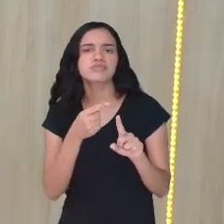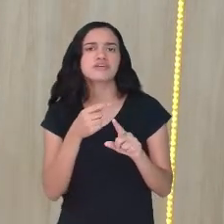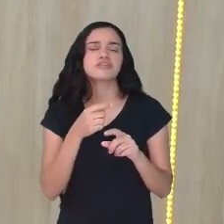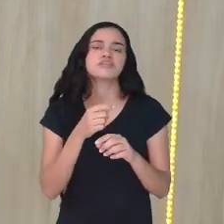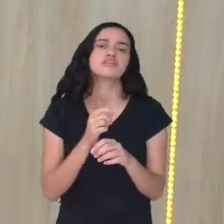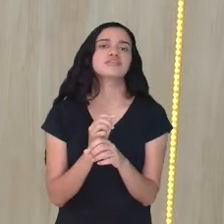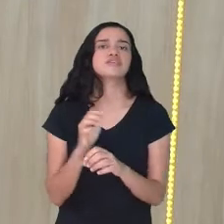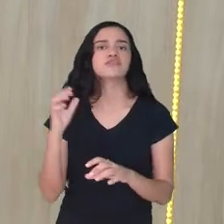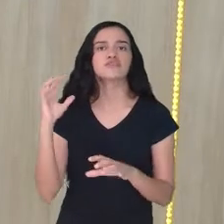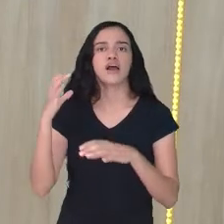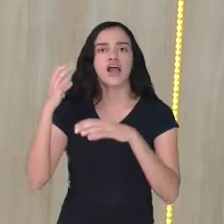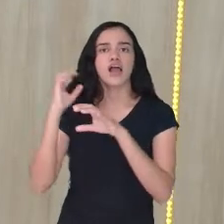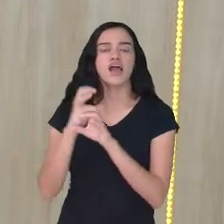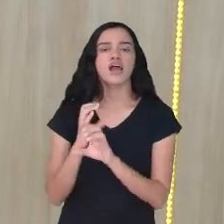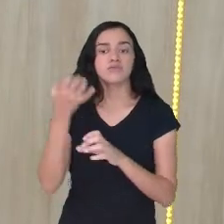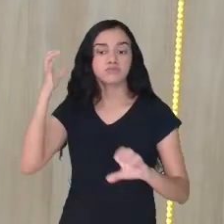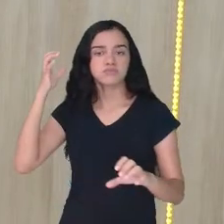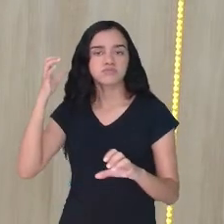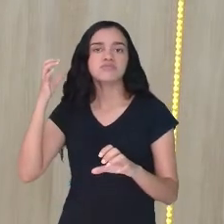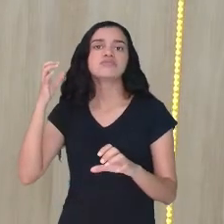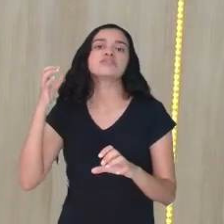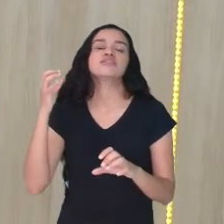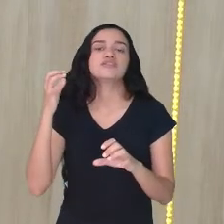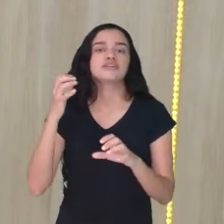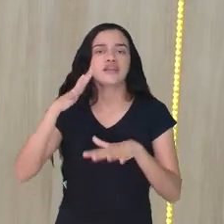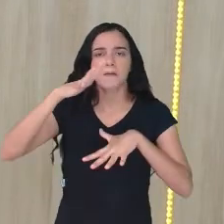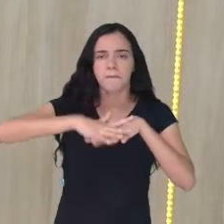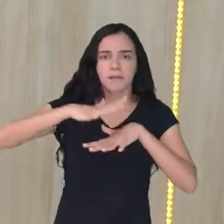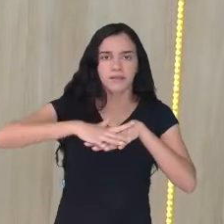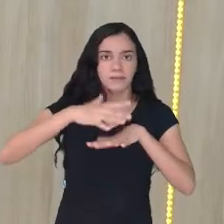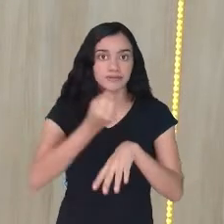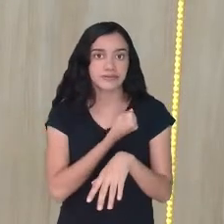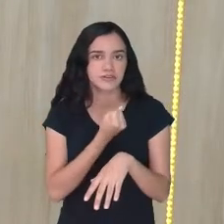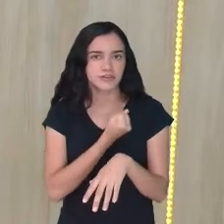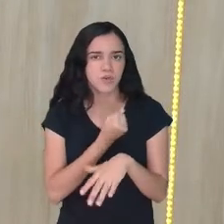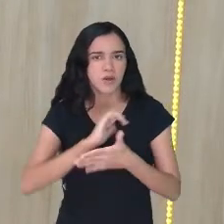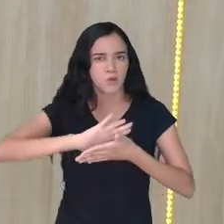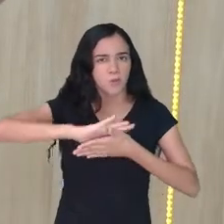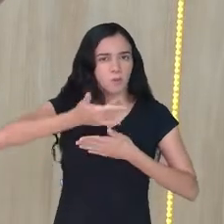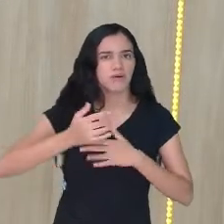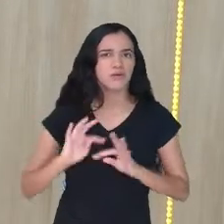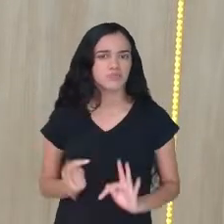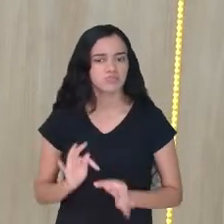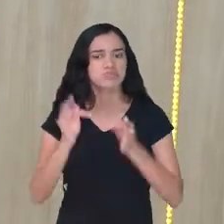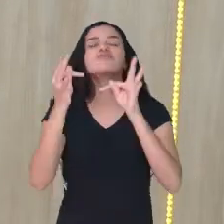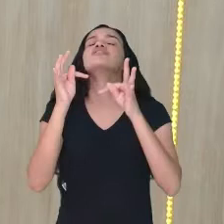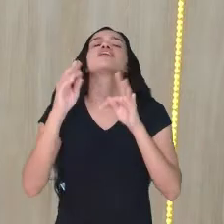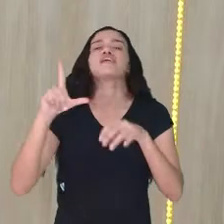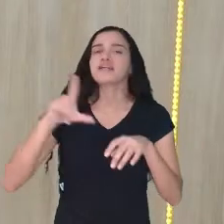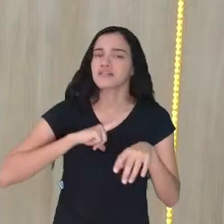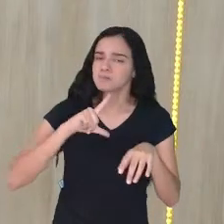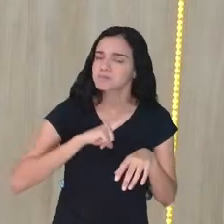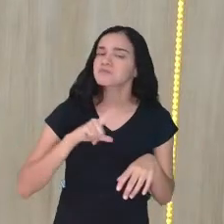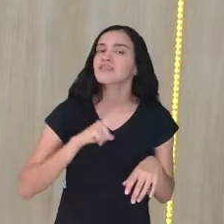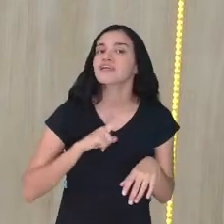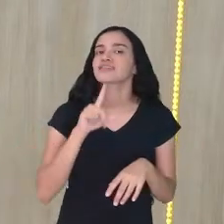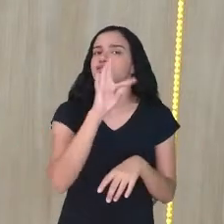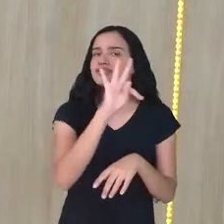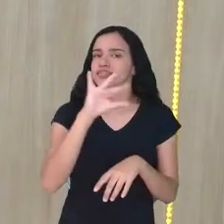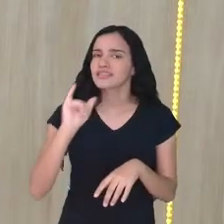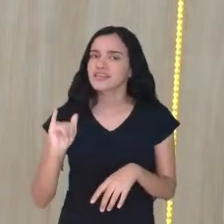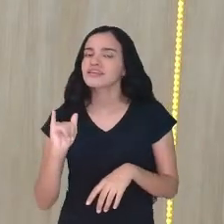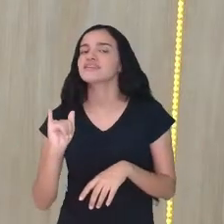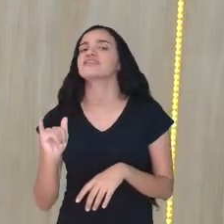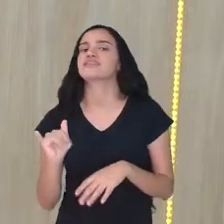é matemática, qualquer coisa mais de números, computação tem muita coisa. A TI, gente, vocês não sabem